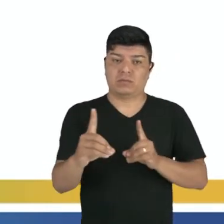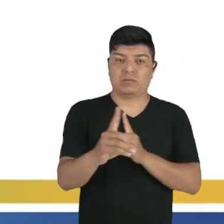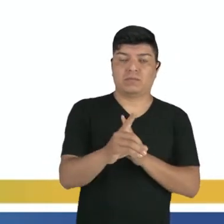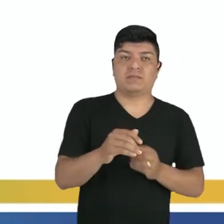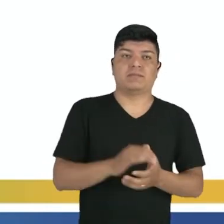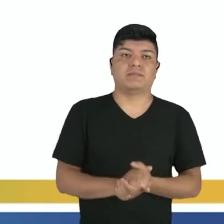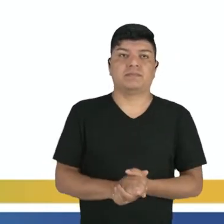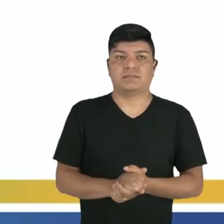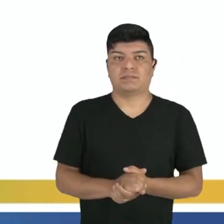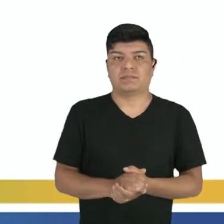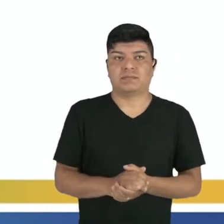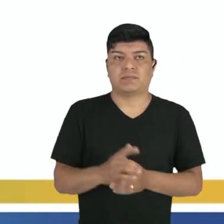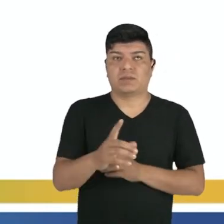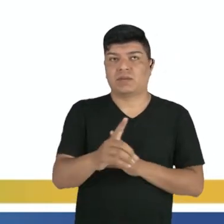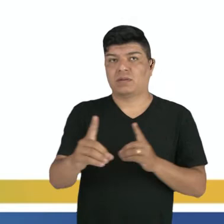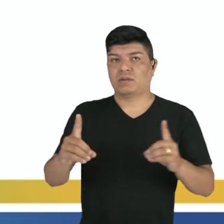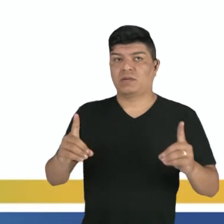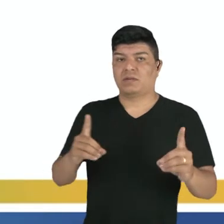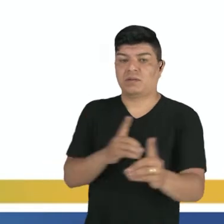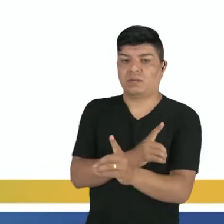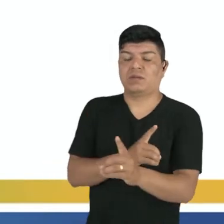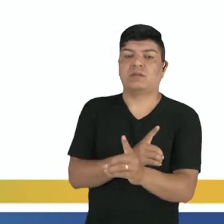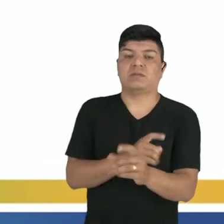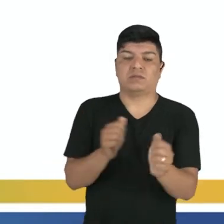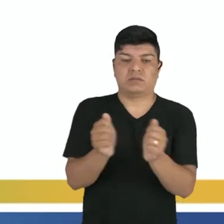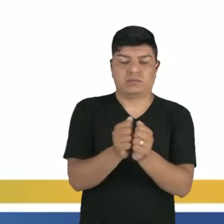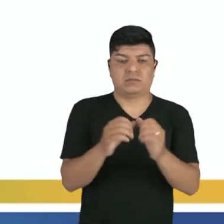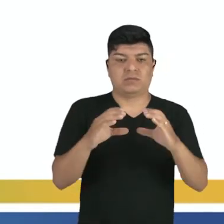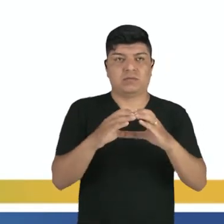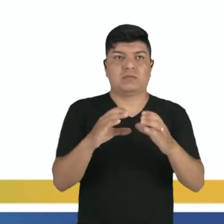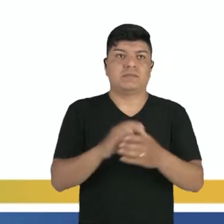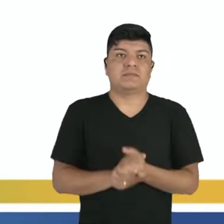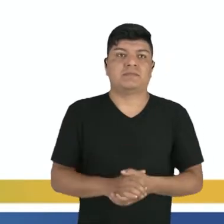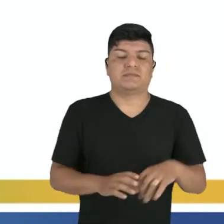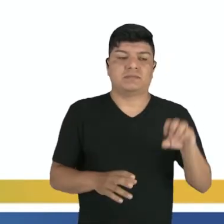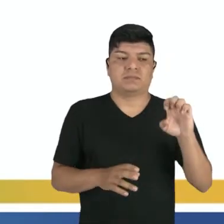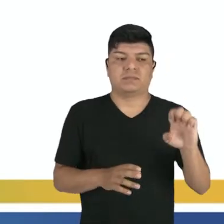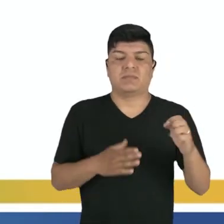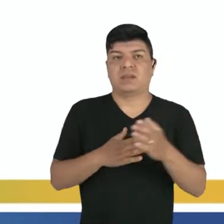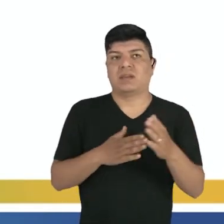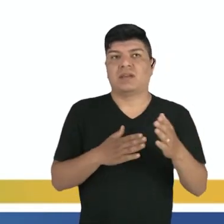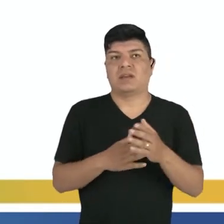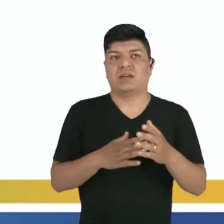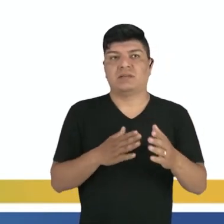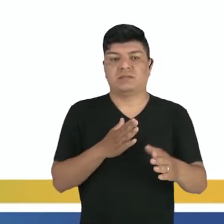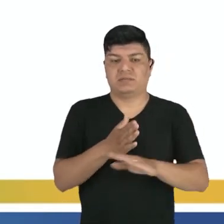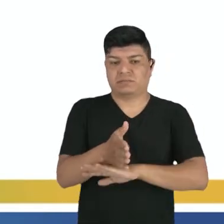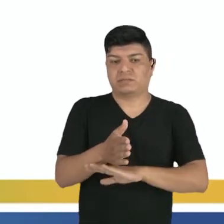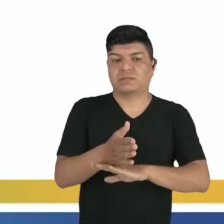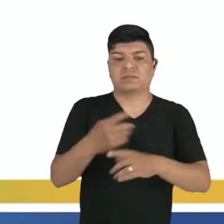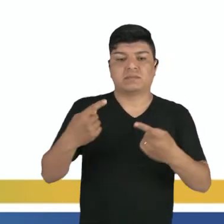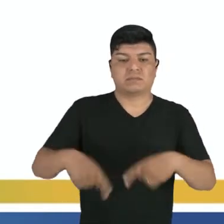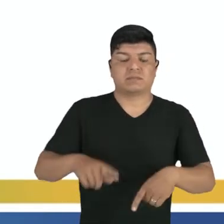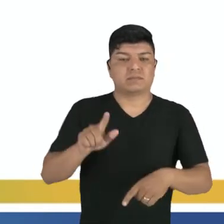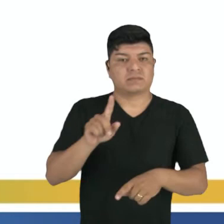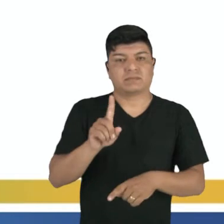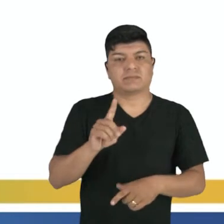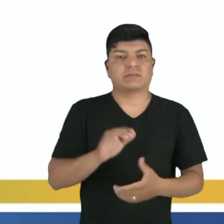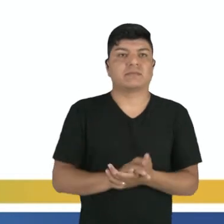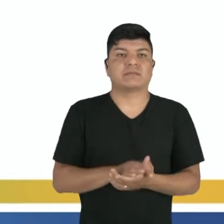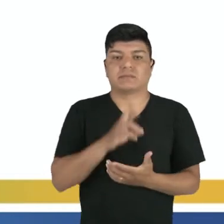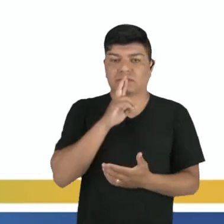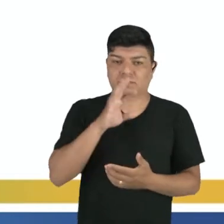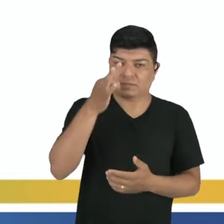vem com a bola e o drible nós vemos que você tá com a bola e a letra e entendimento das moça adversário também não